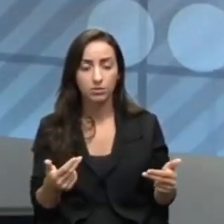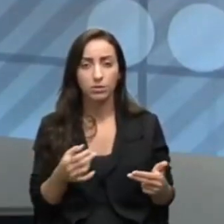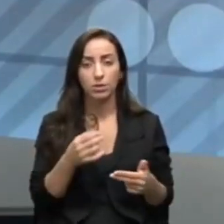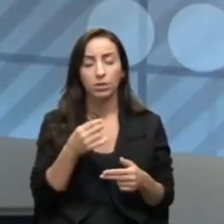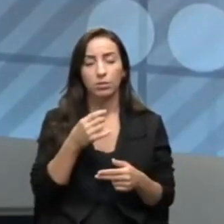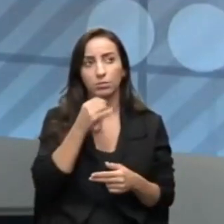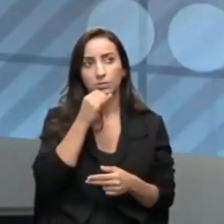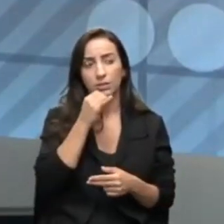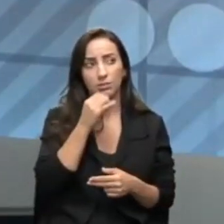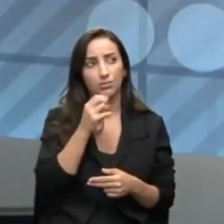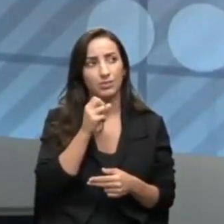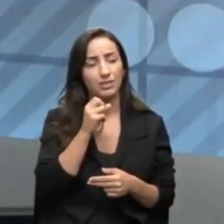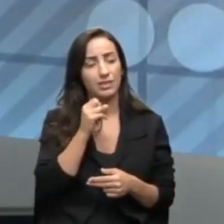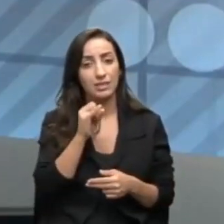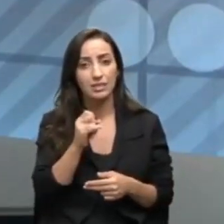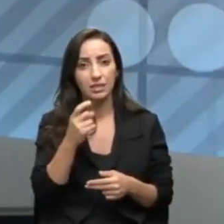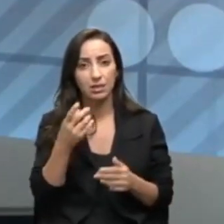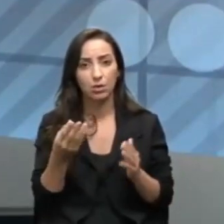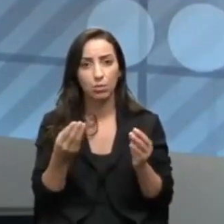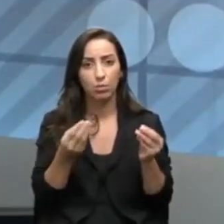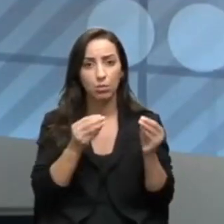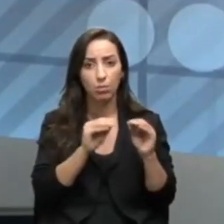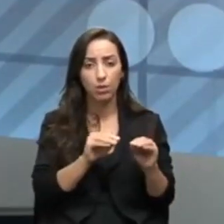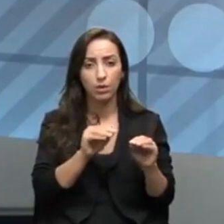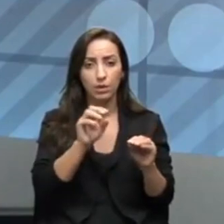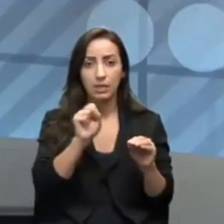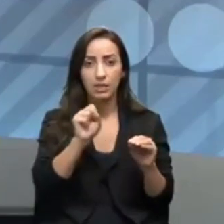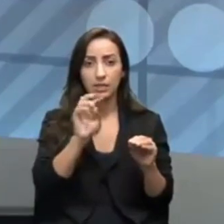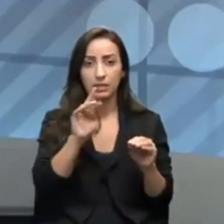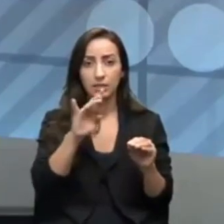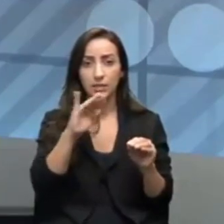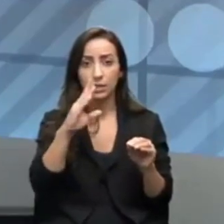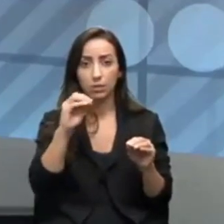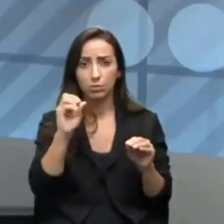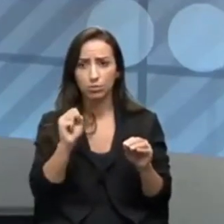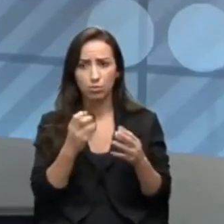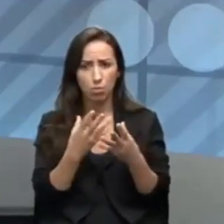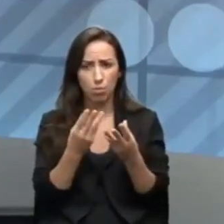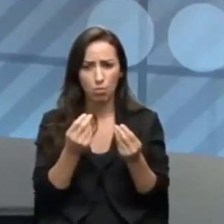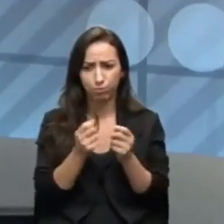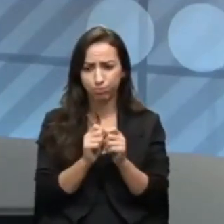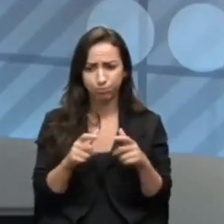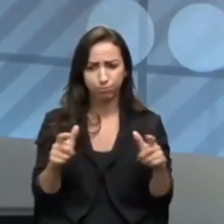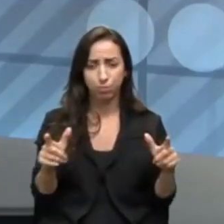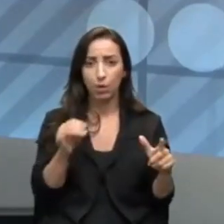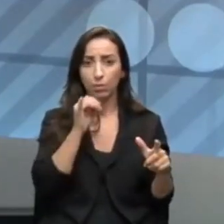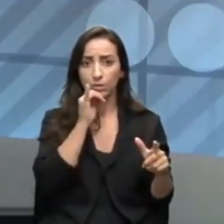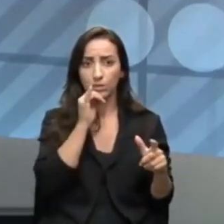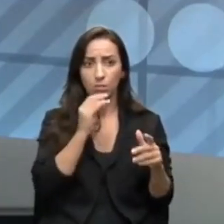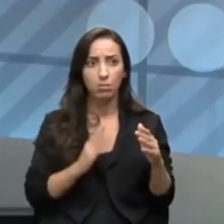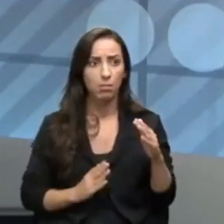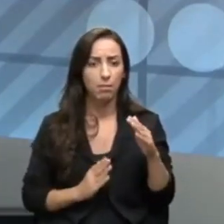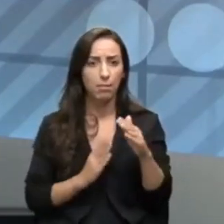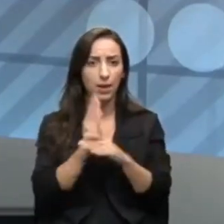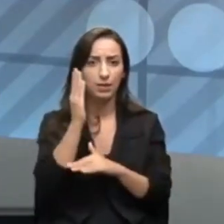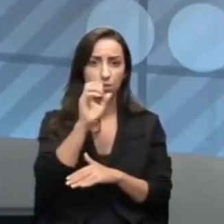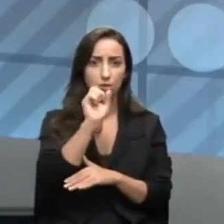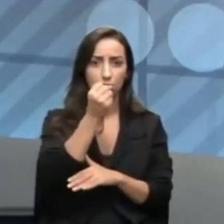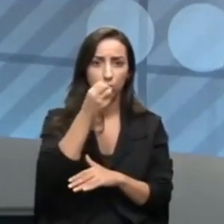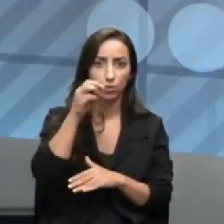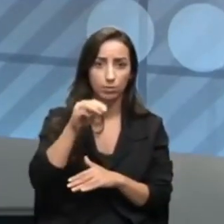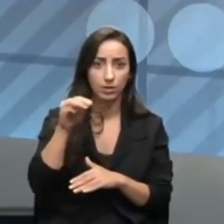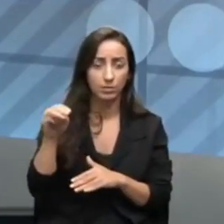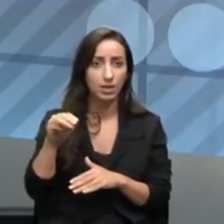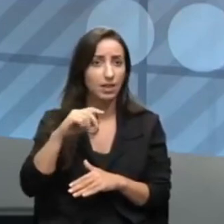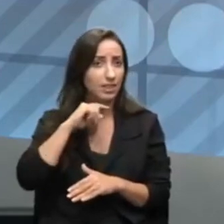armador, se a gente coloca estribos muito grandes para o armador fazer na obra, por exemplo, acima de 8 milímetros, ele